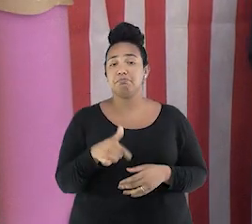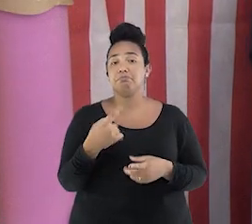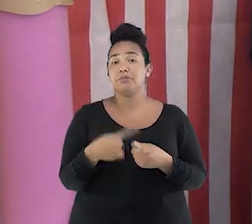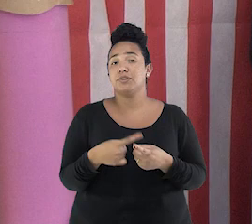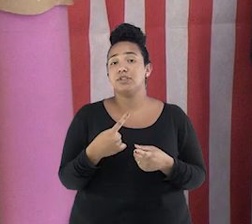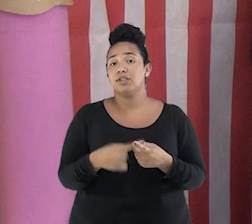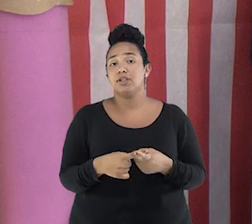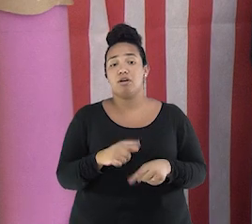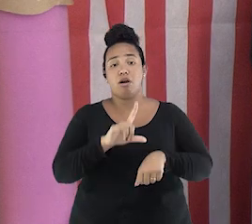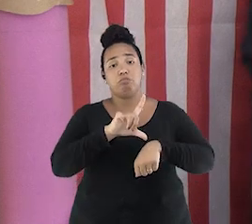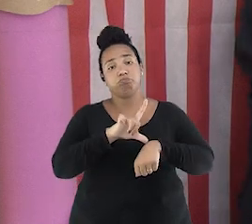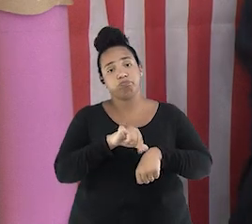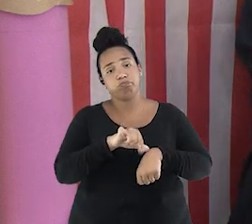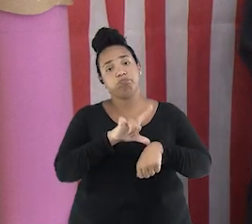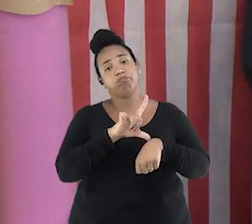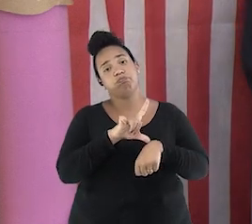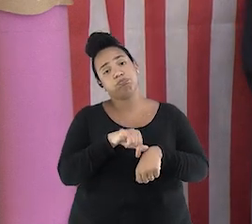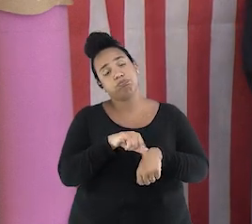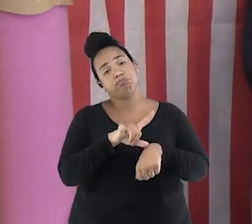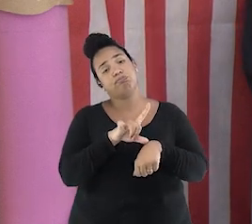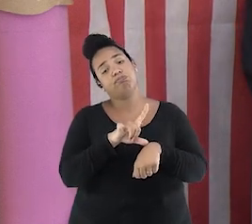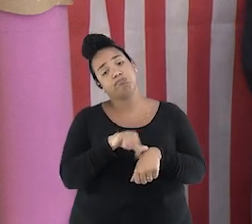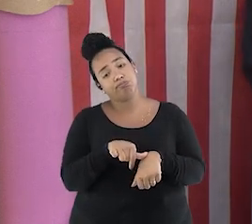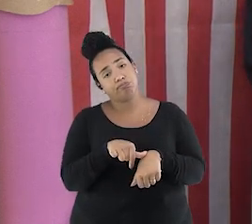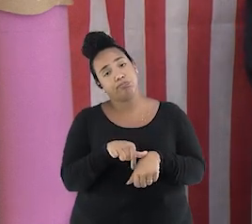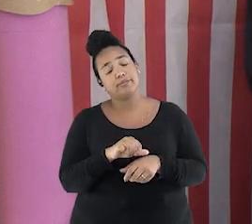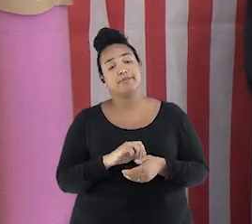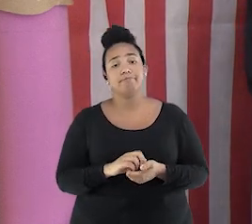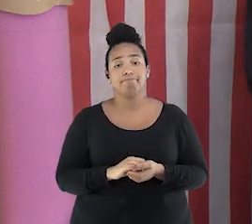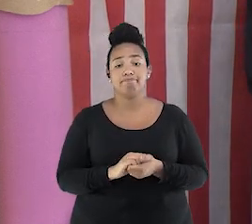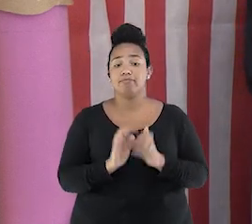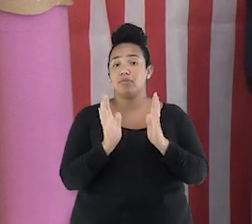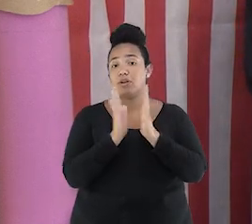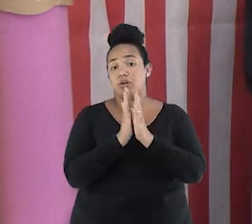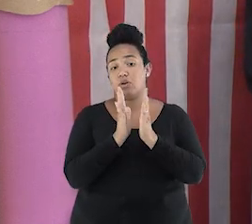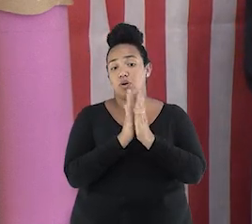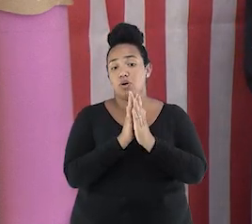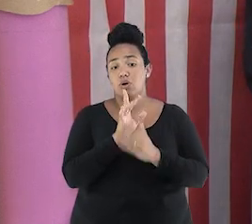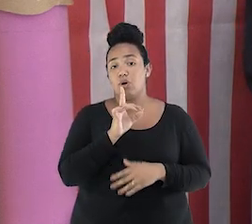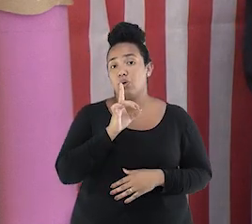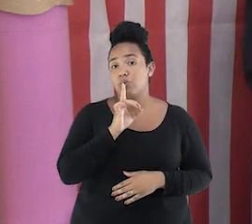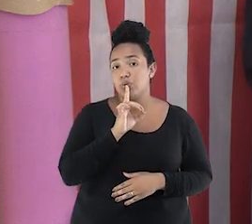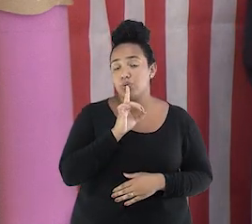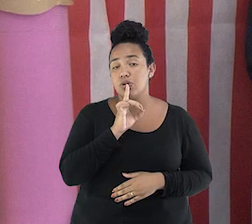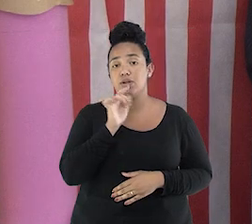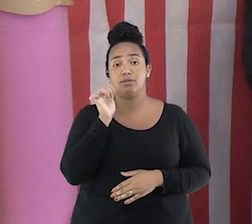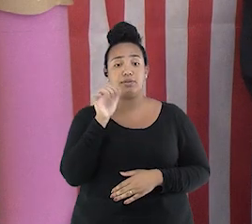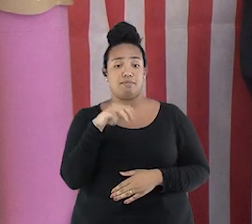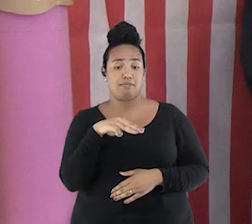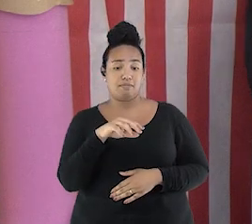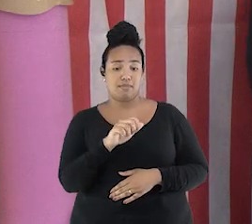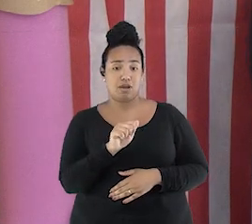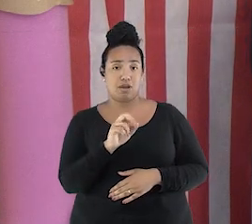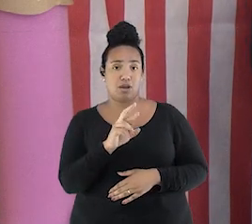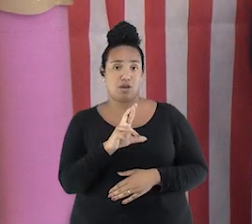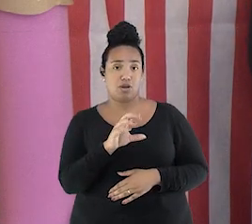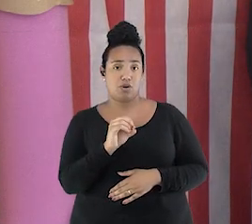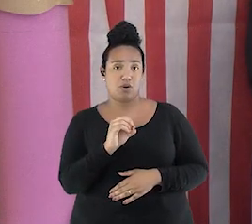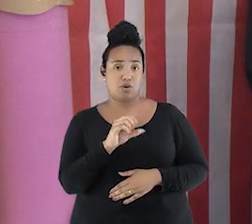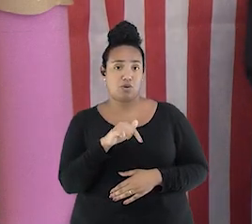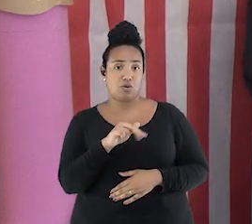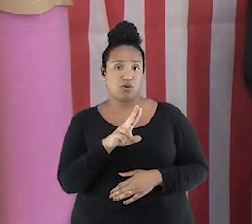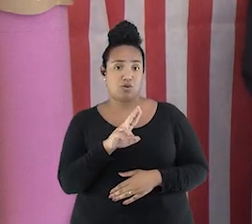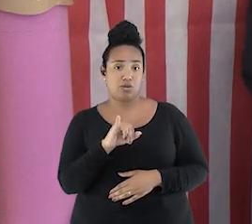chegar sempre atrasada. Ao aniversário da Maroquinha Cocinela, que era sua